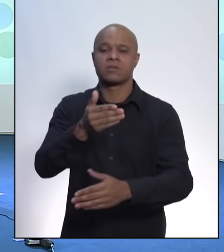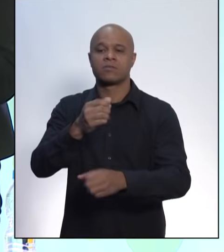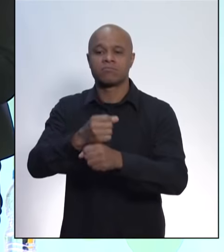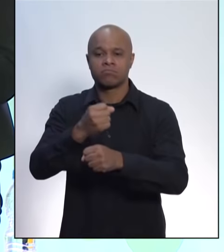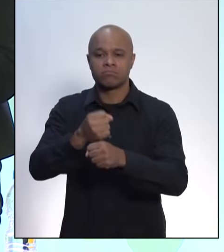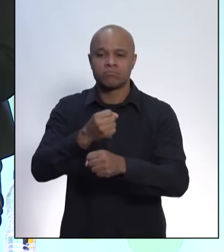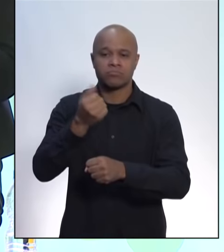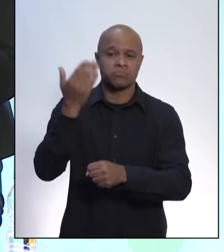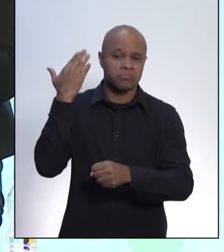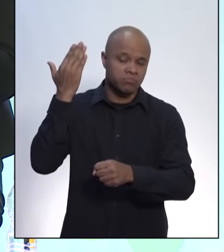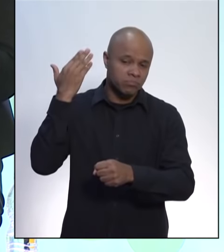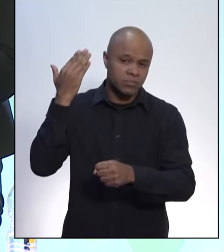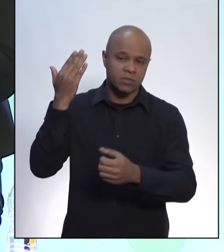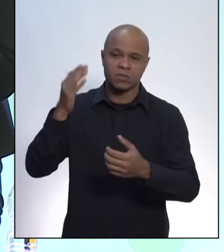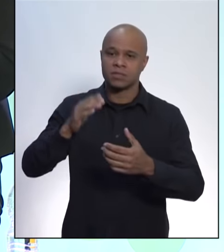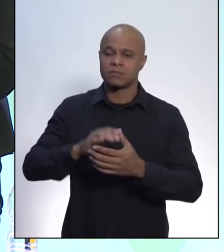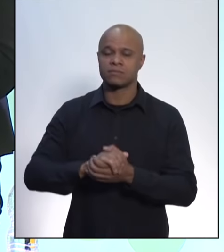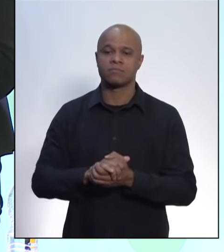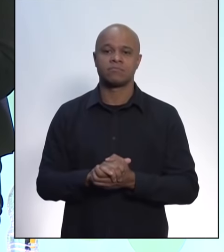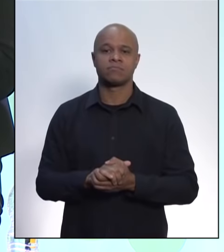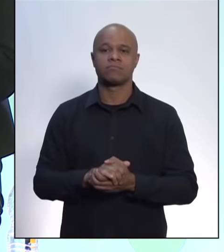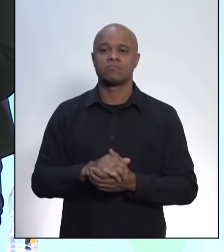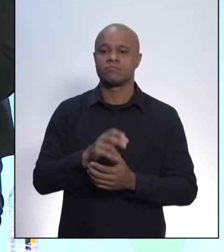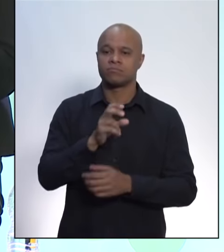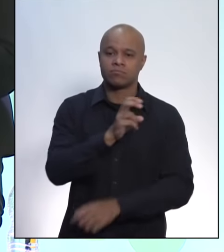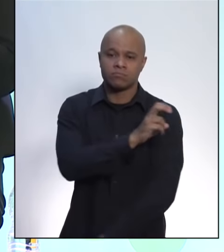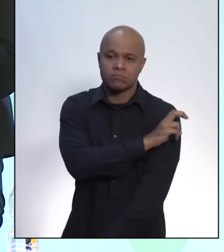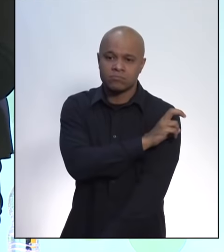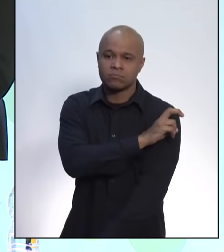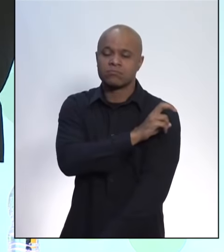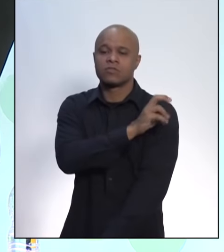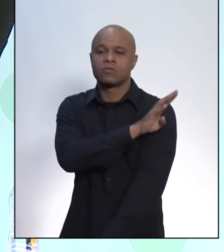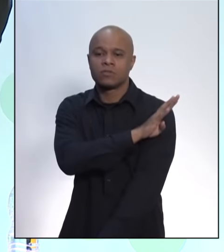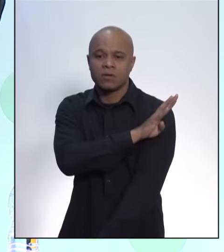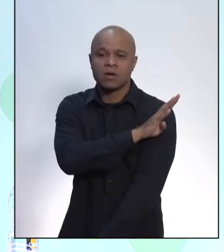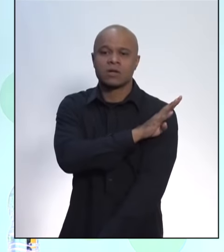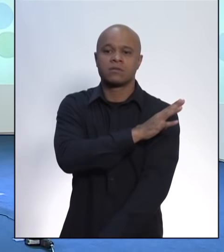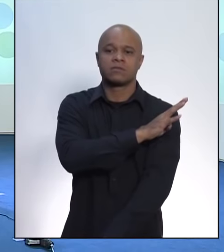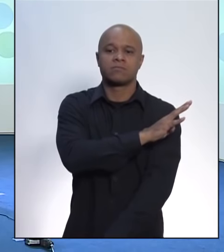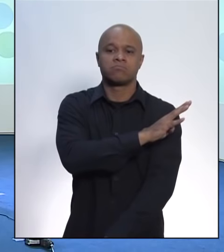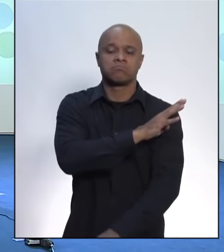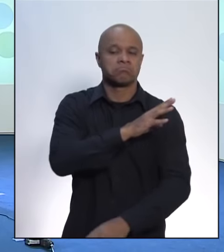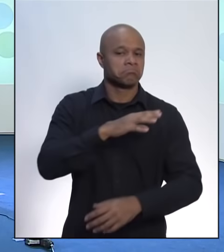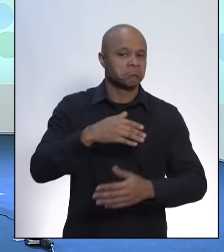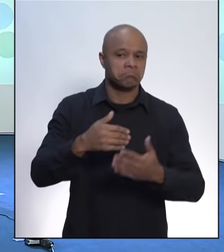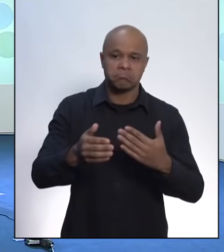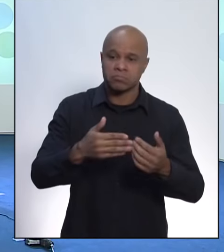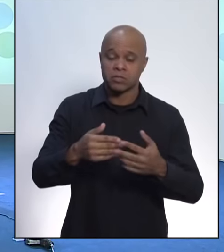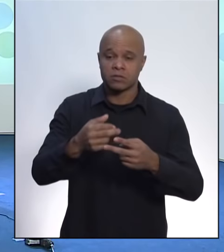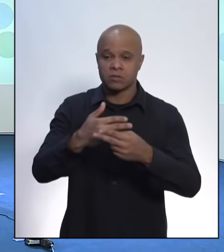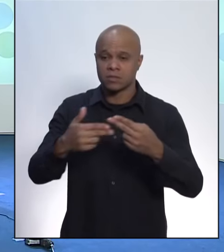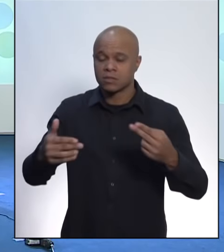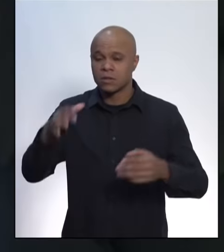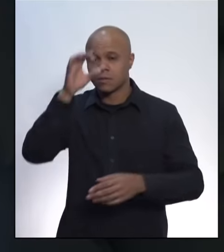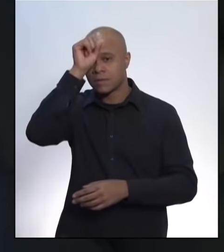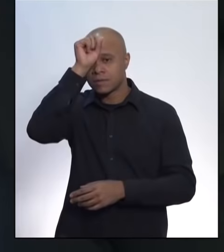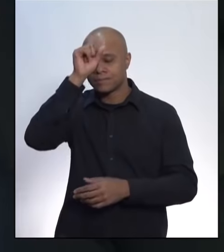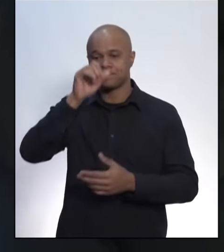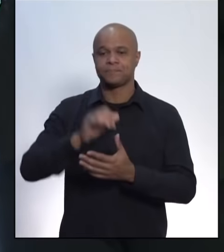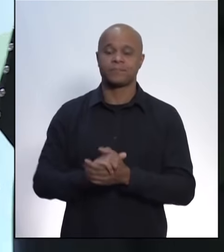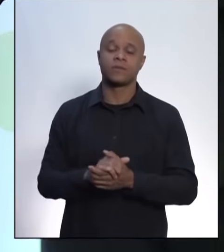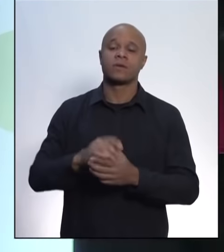quando vocês estavam nos anos iniciais no quinto aninho no quarto aninho que vocês aprenderam sobre ciências